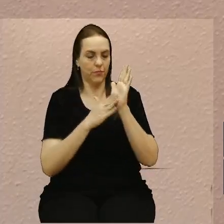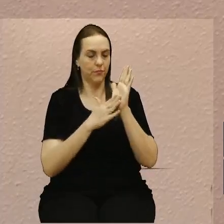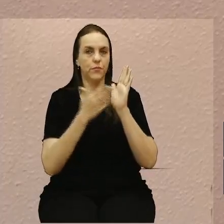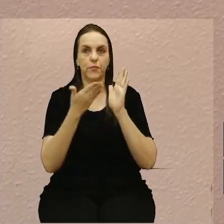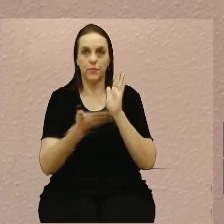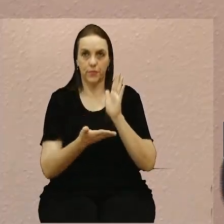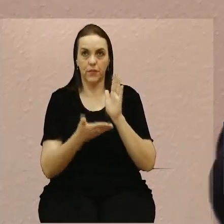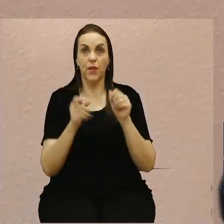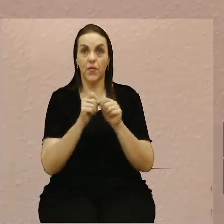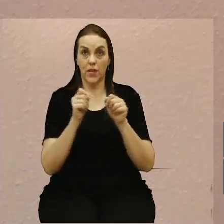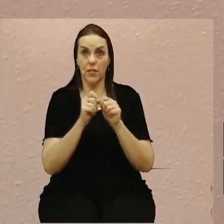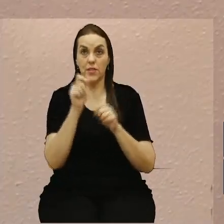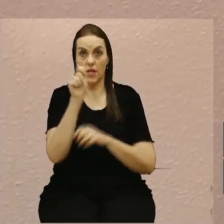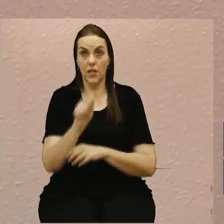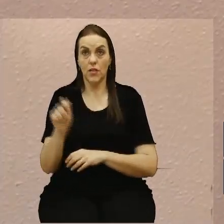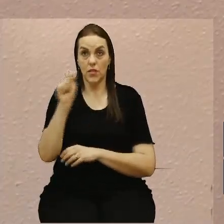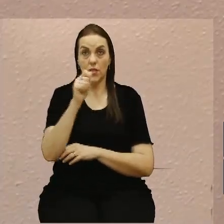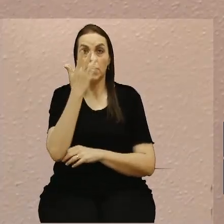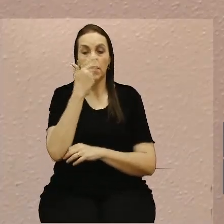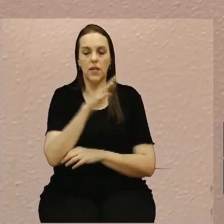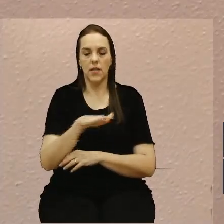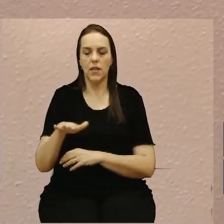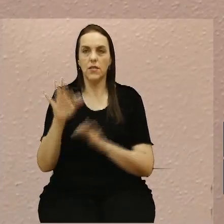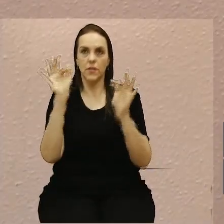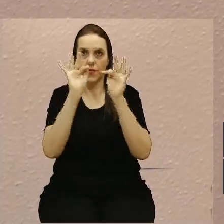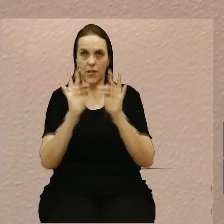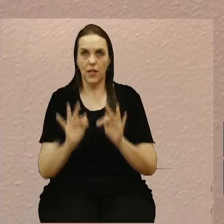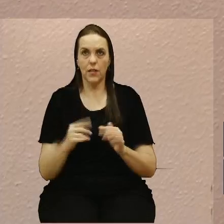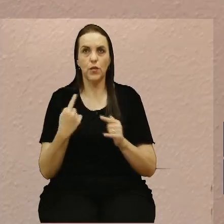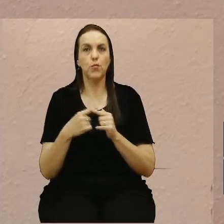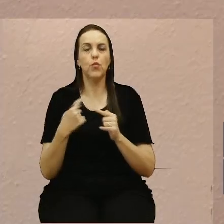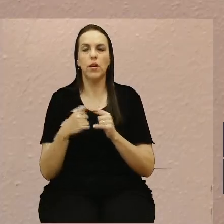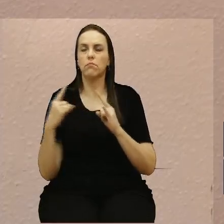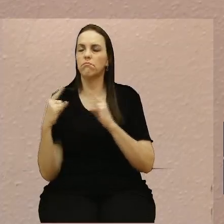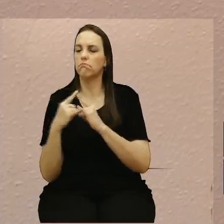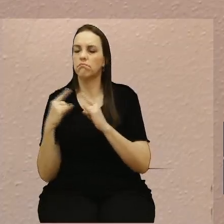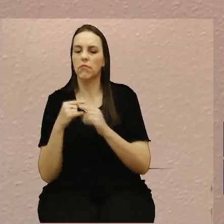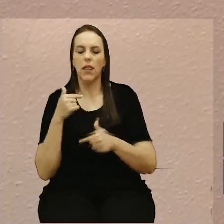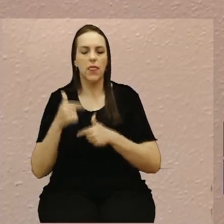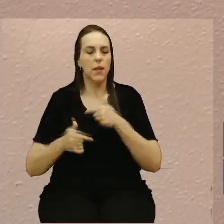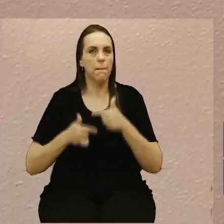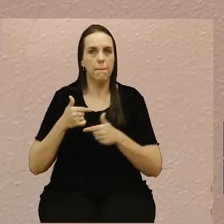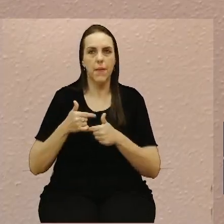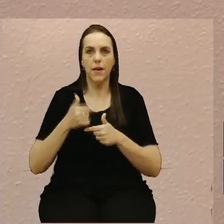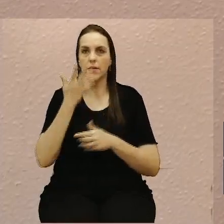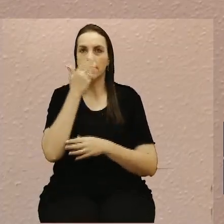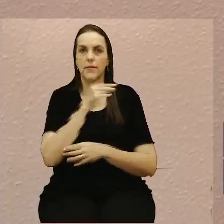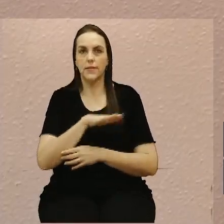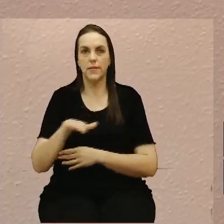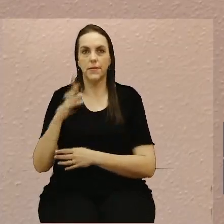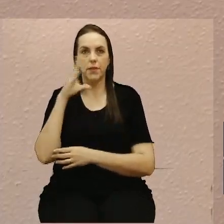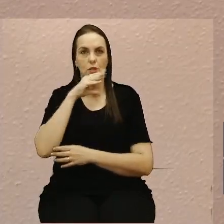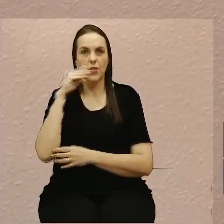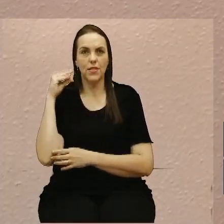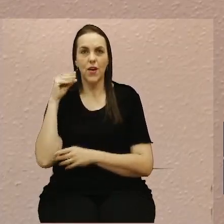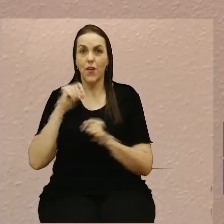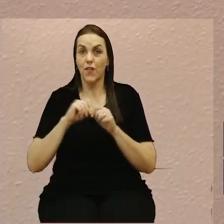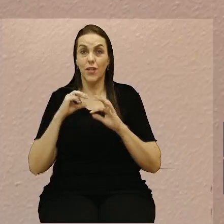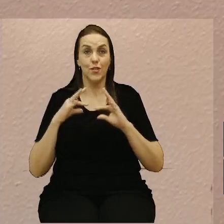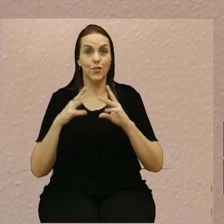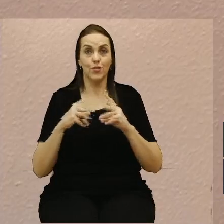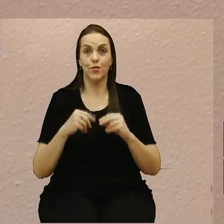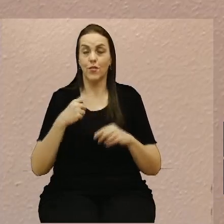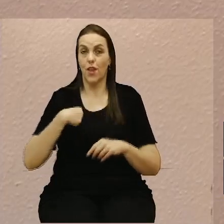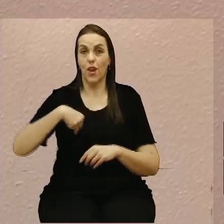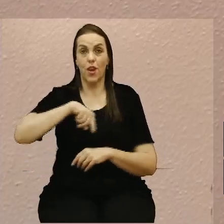fazer para a Associação Criança Feliz, porque é uma entidade que trabalha com crianças e adolescentes e faz tudo aquilo que a gente sempre